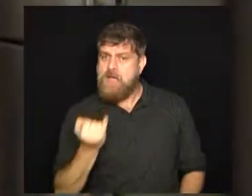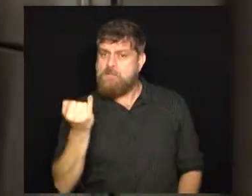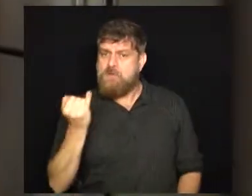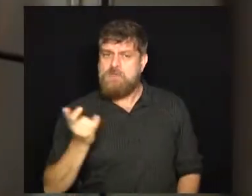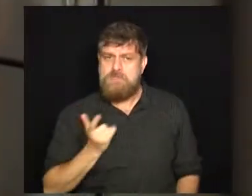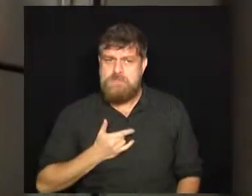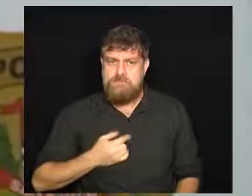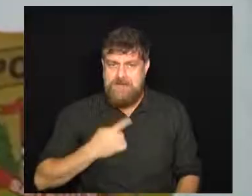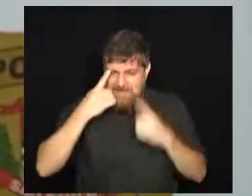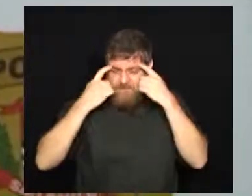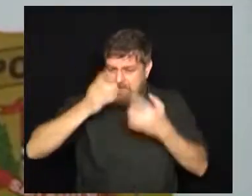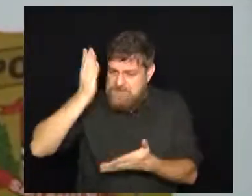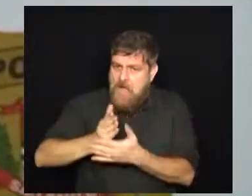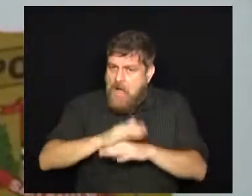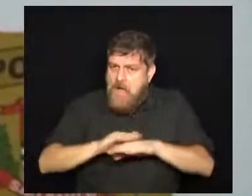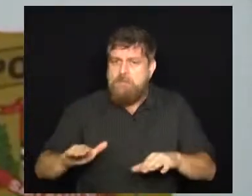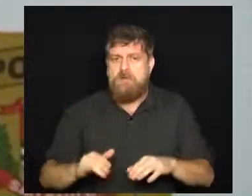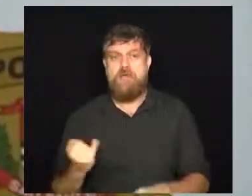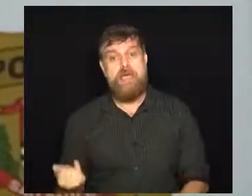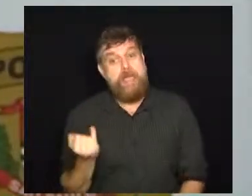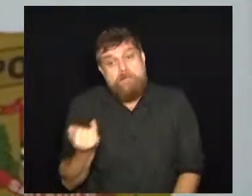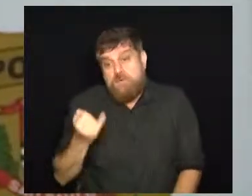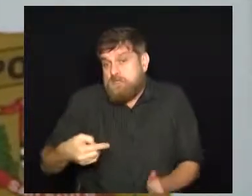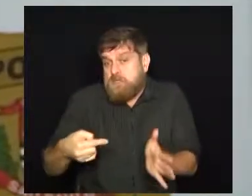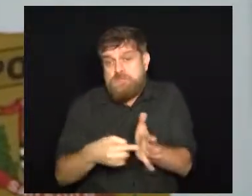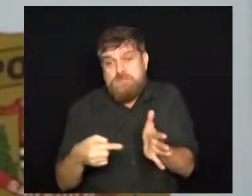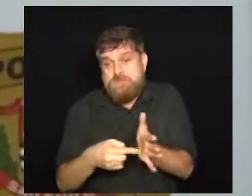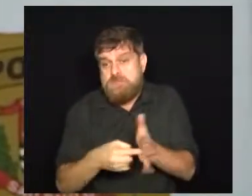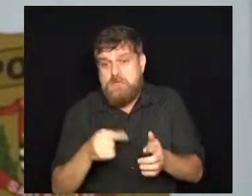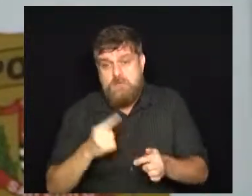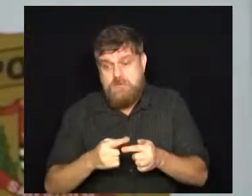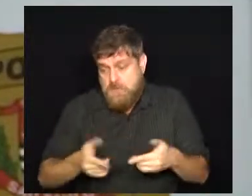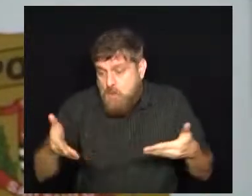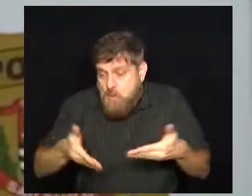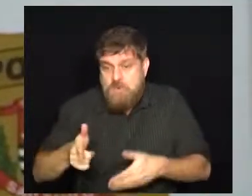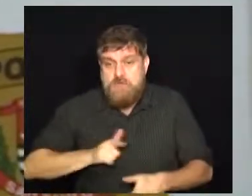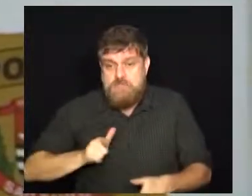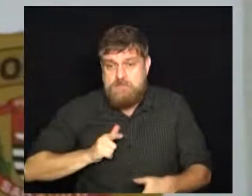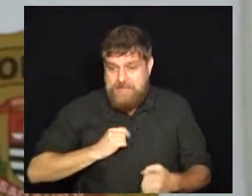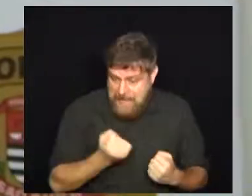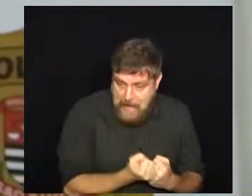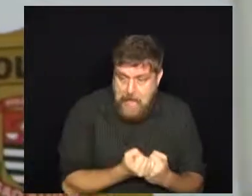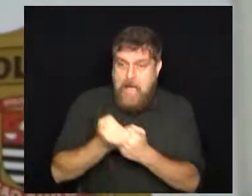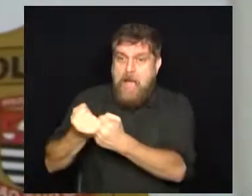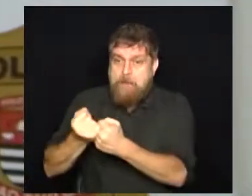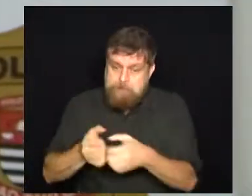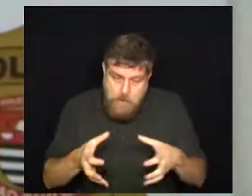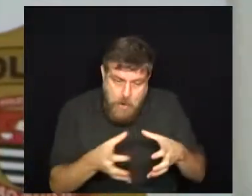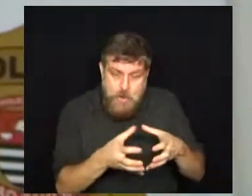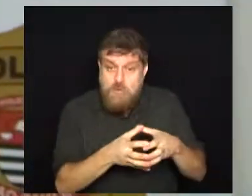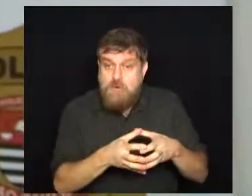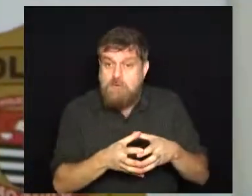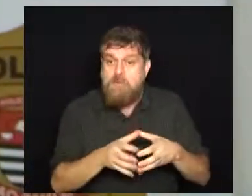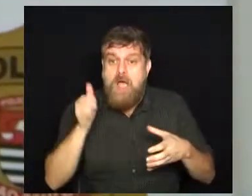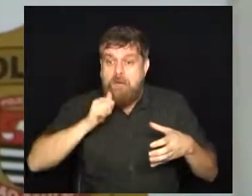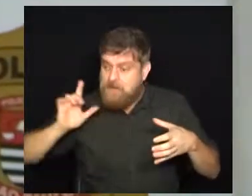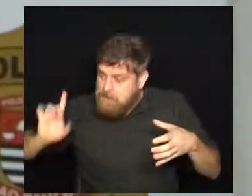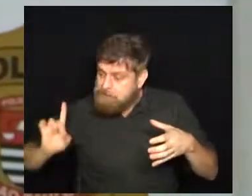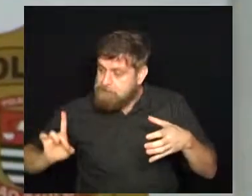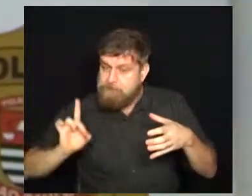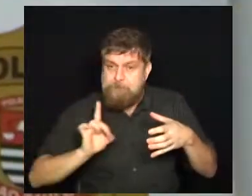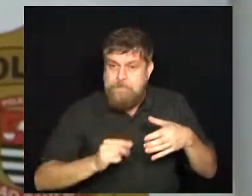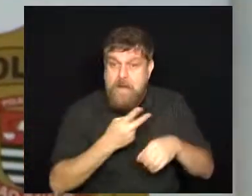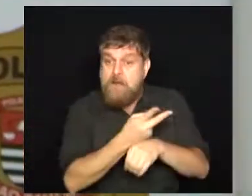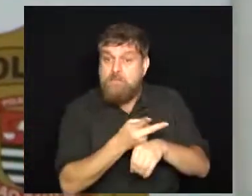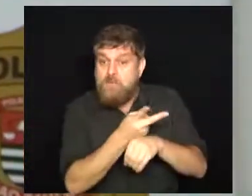combater a violência. É importantíssimo porque hoje em dia nós temos as redes de apoio, então ela precisa procurar essas redes de apoio